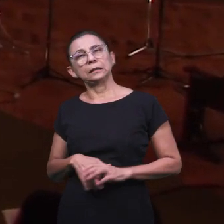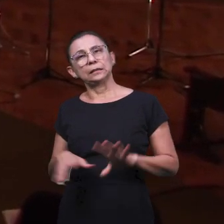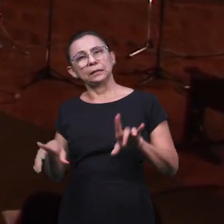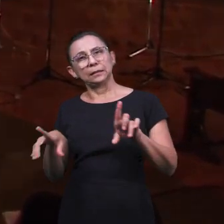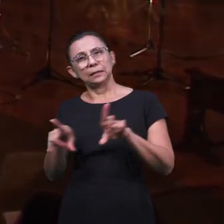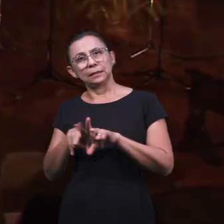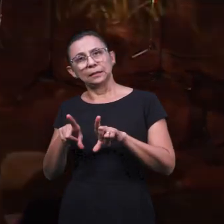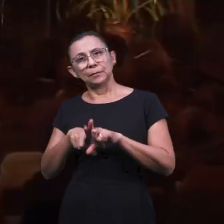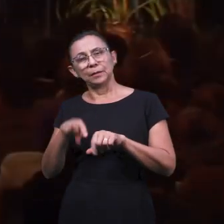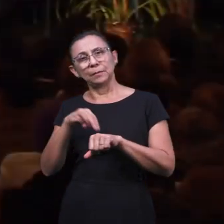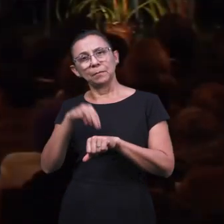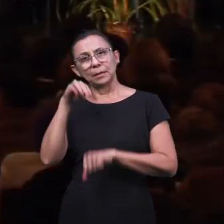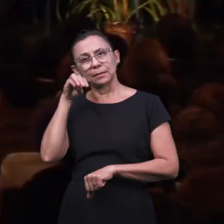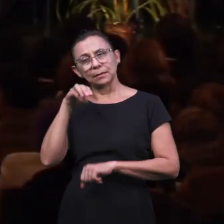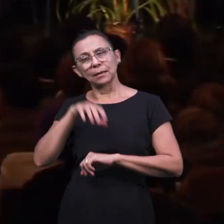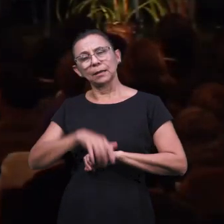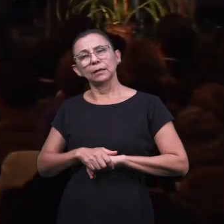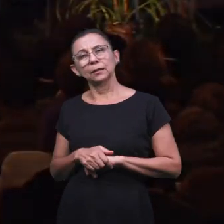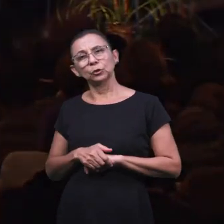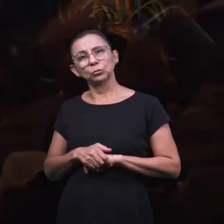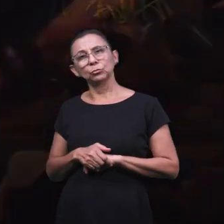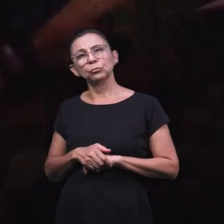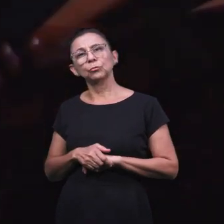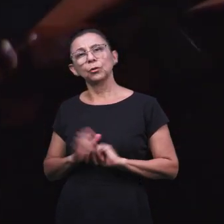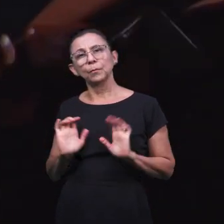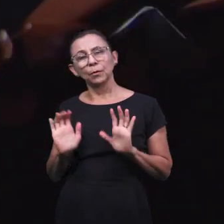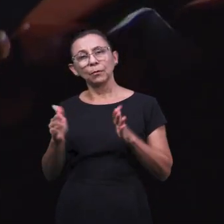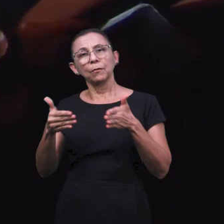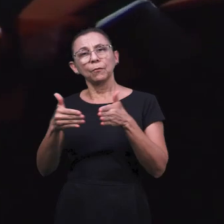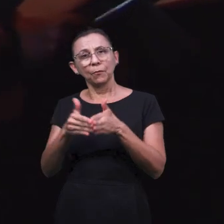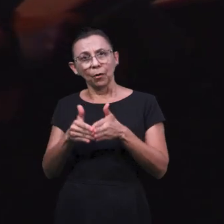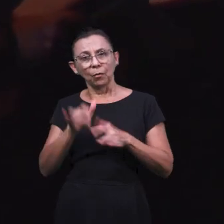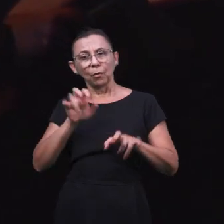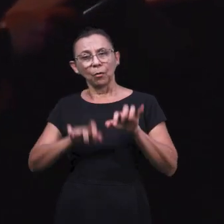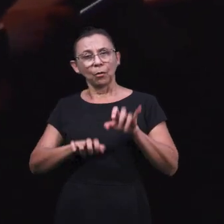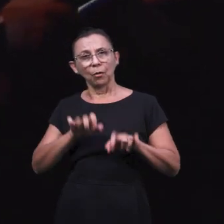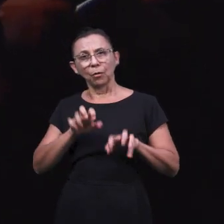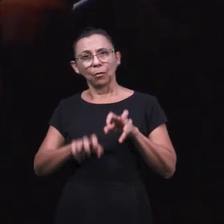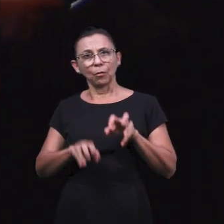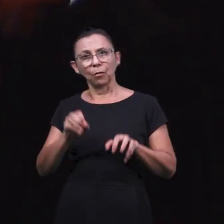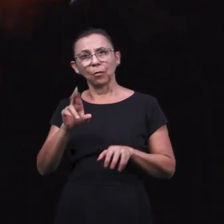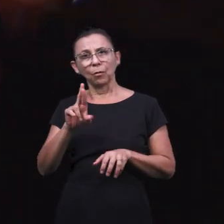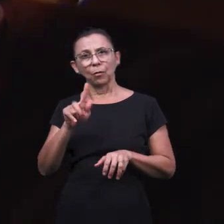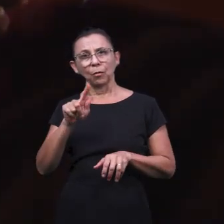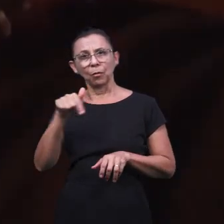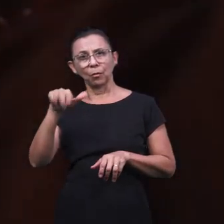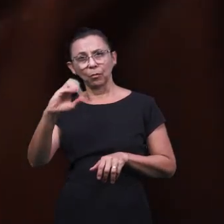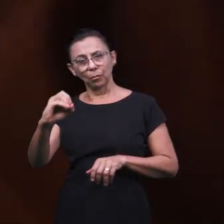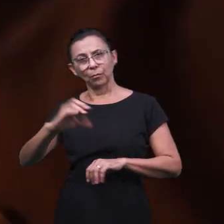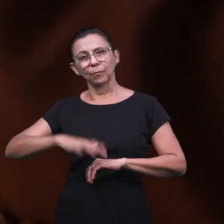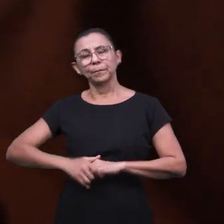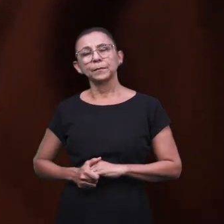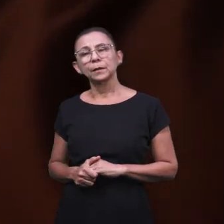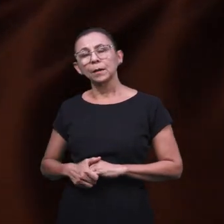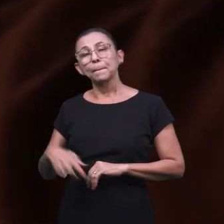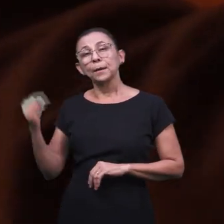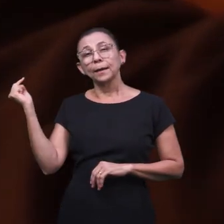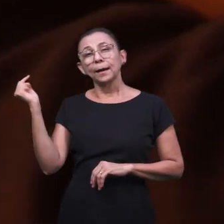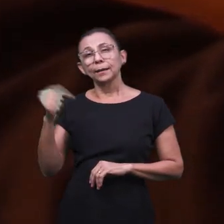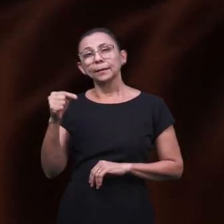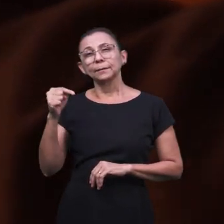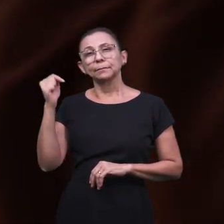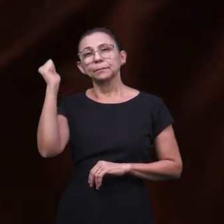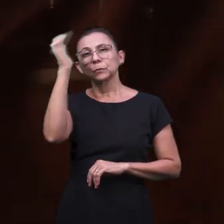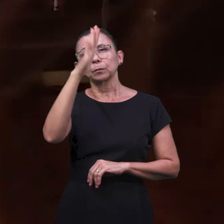cima disso, porque o movimento organístico entre os protestantes, né, no Brasil é muito pequeno,